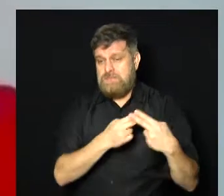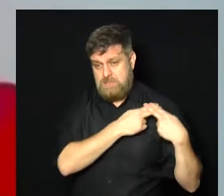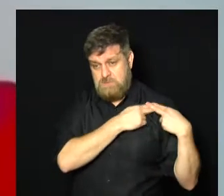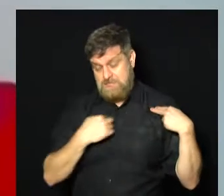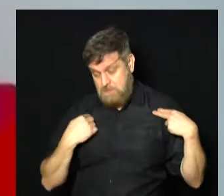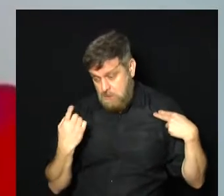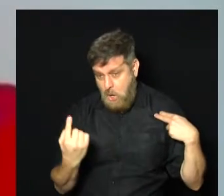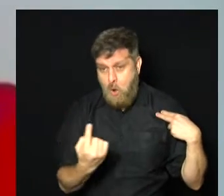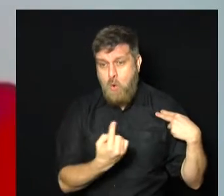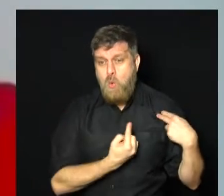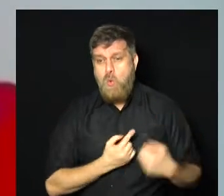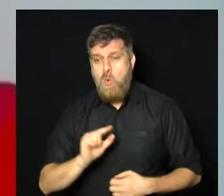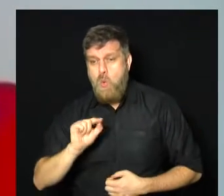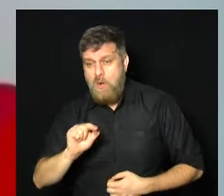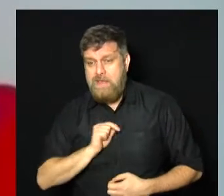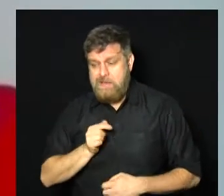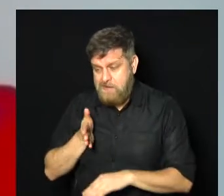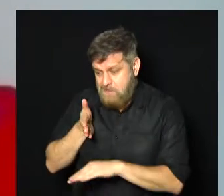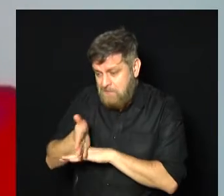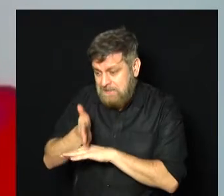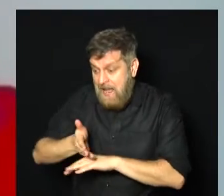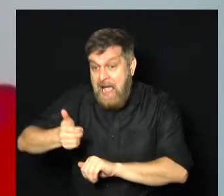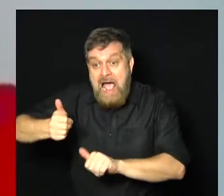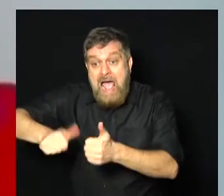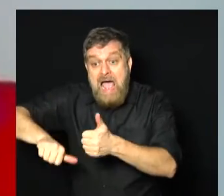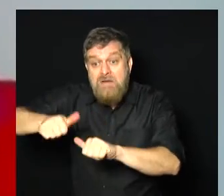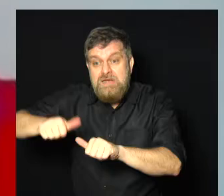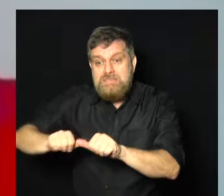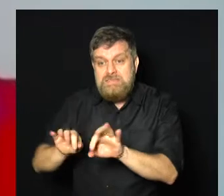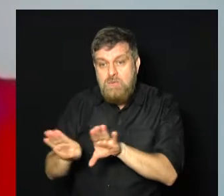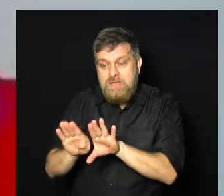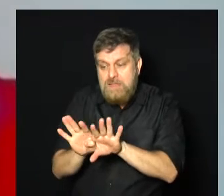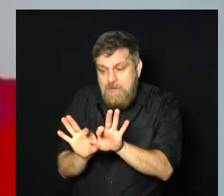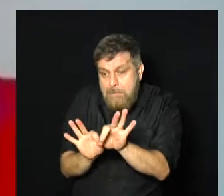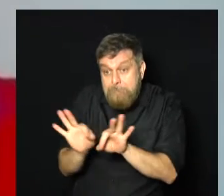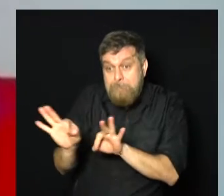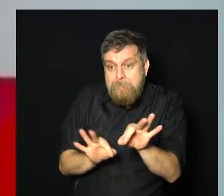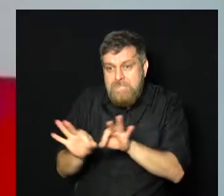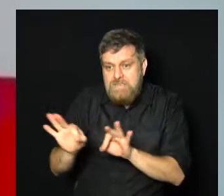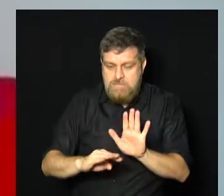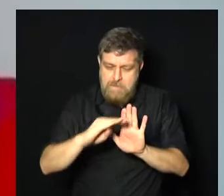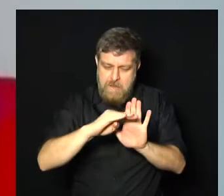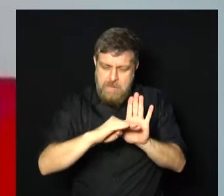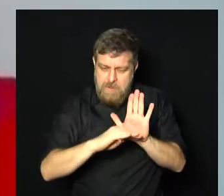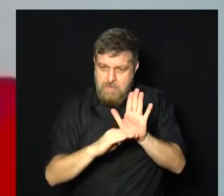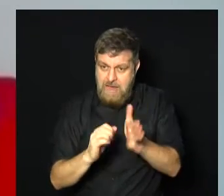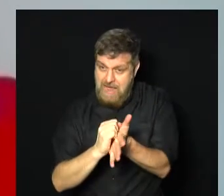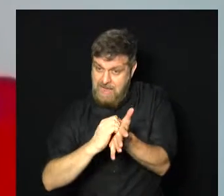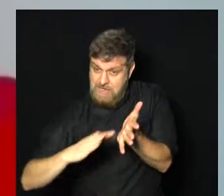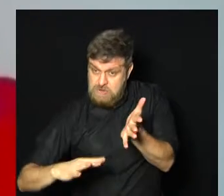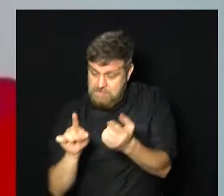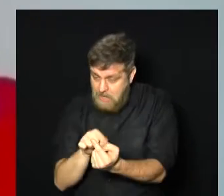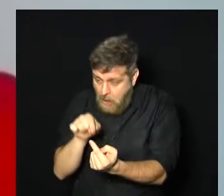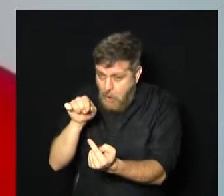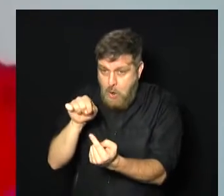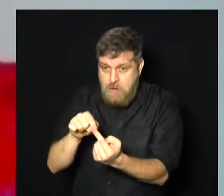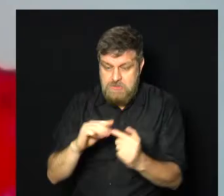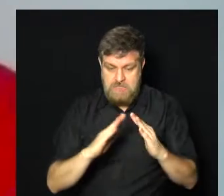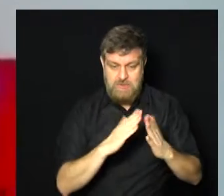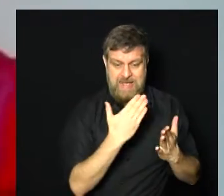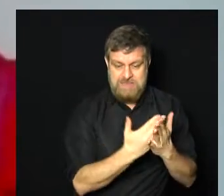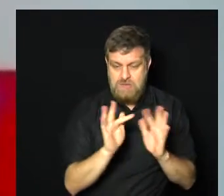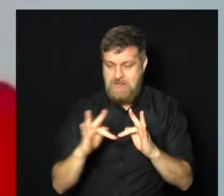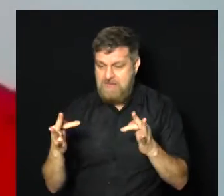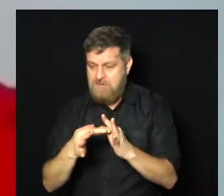nós, participar da avaliação e planejamento na unidade educacional, participar de atividades que visem integrar a escola com as famílias